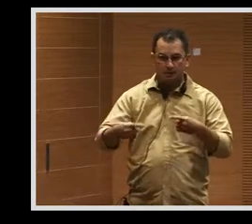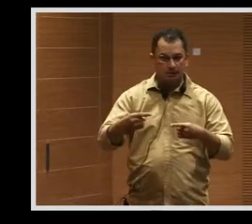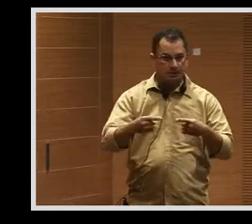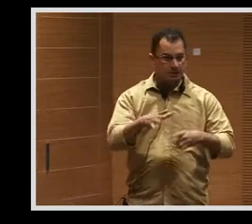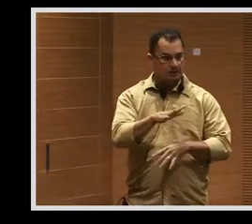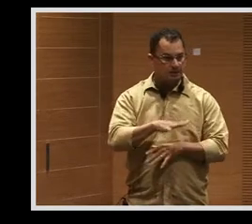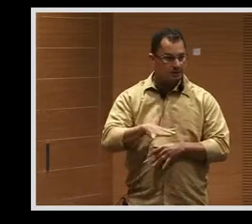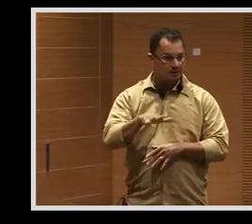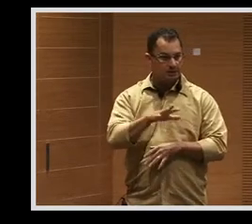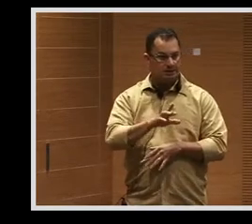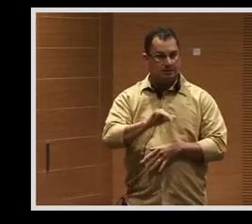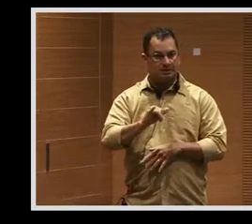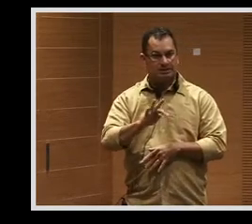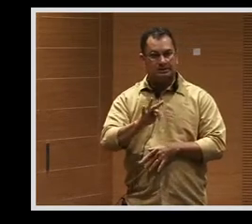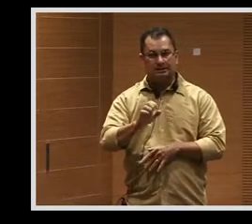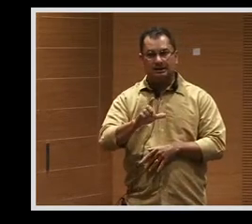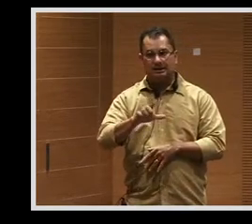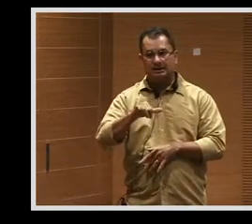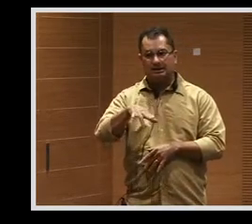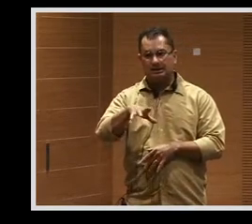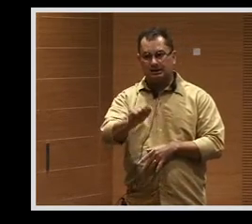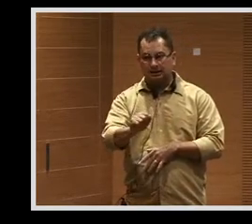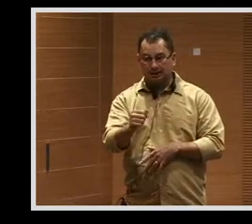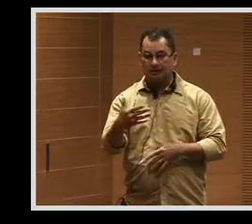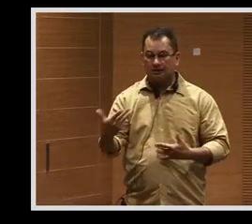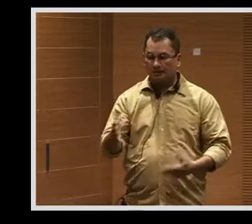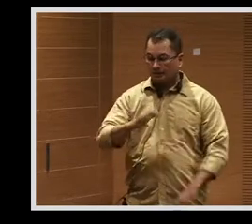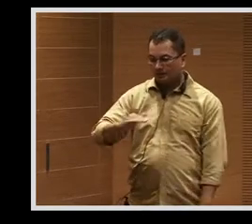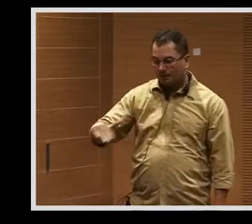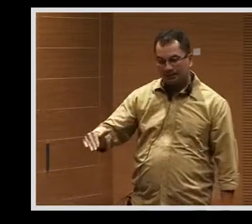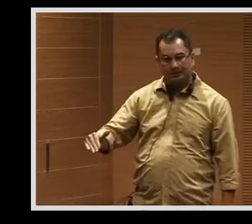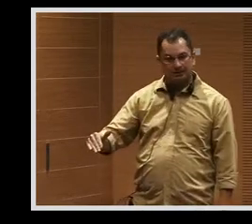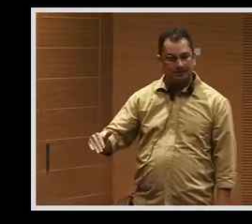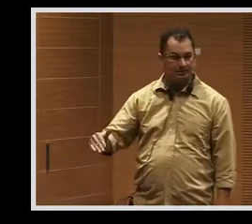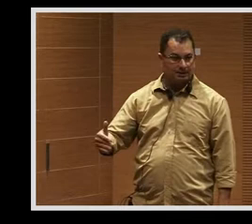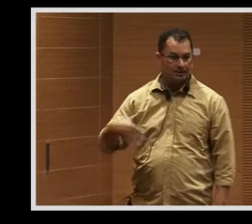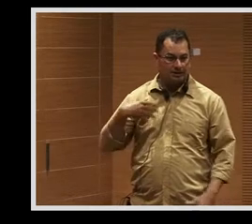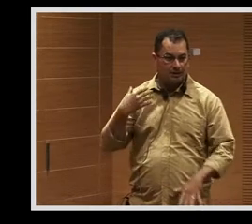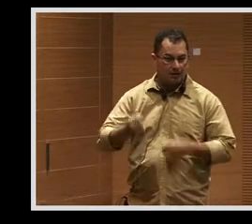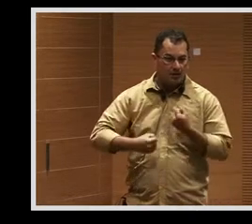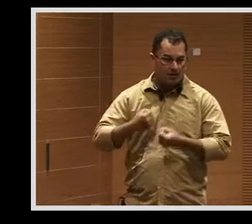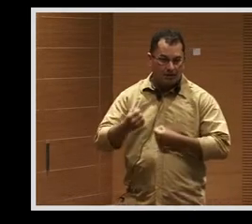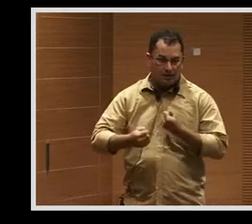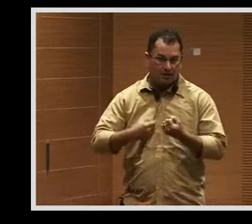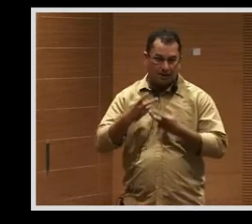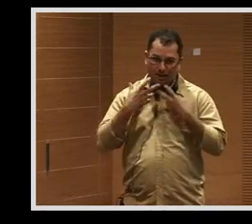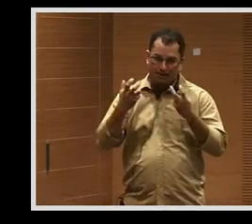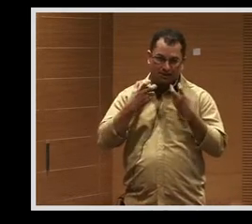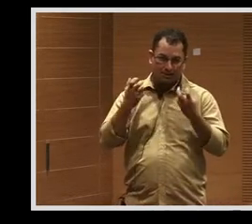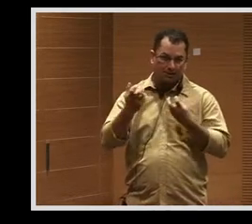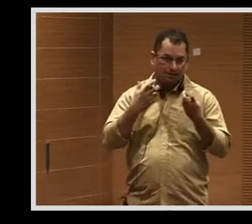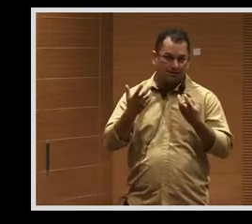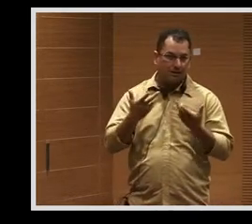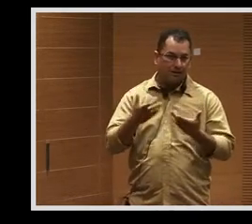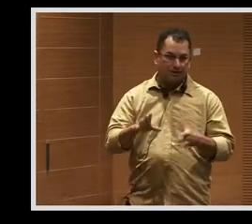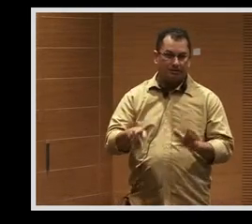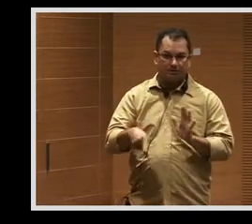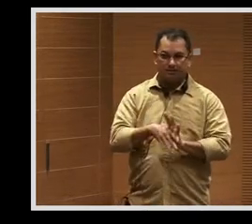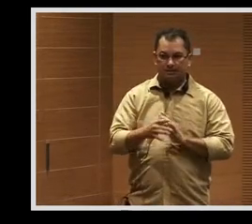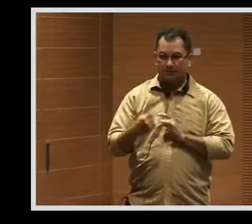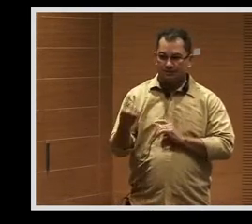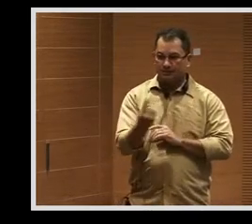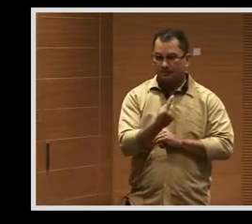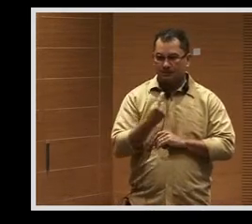da Ritalina aí, né? As crianças não podem correr e gritar, porque para elas precisam se tornar um dos nossos, essa